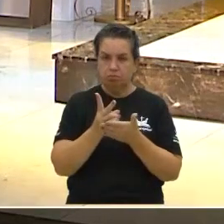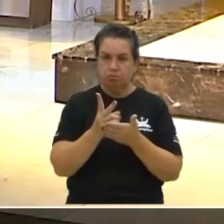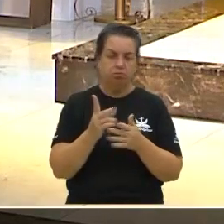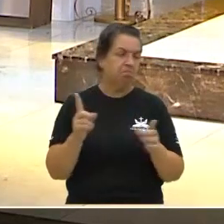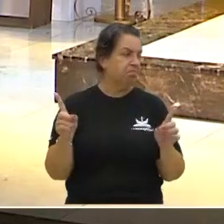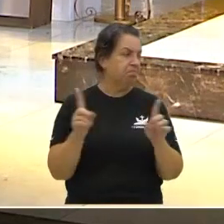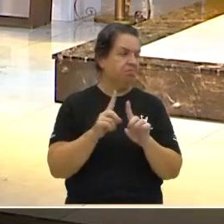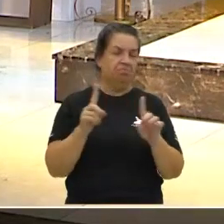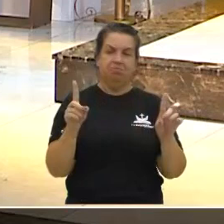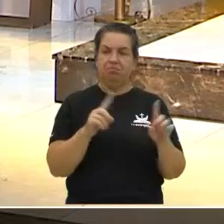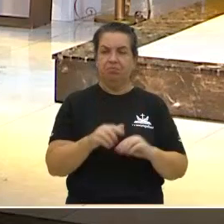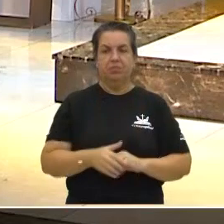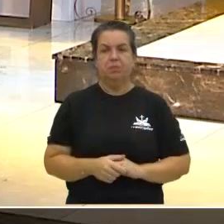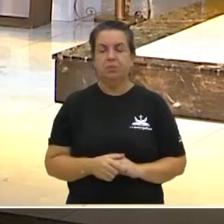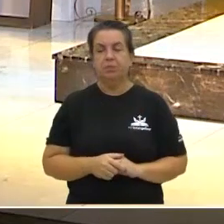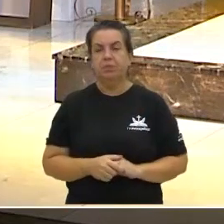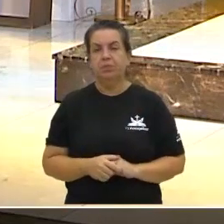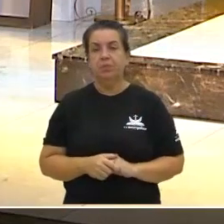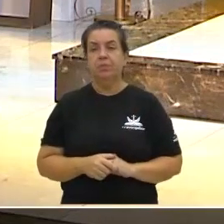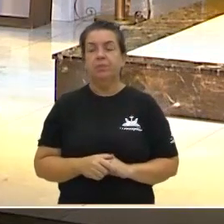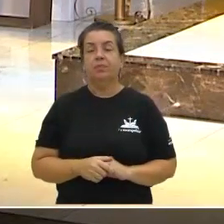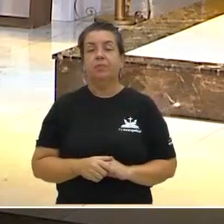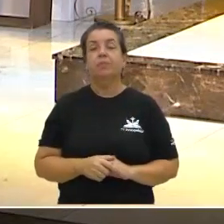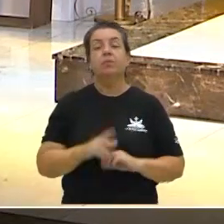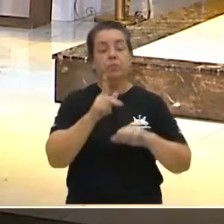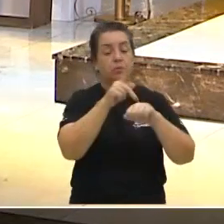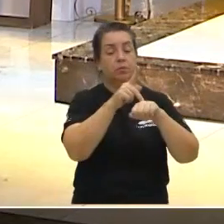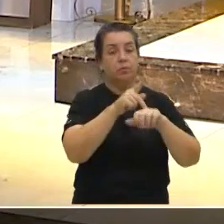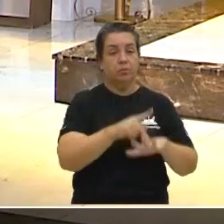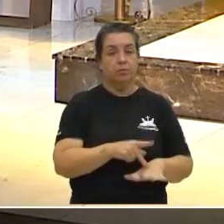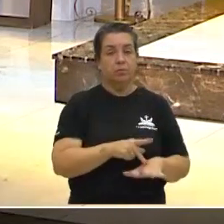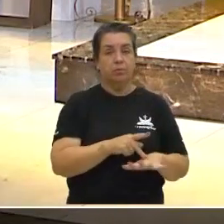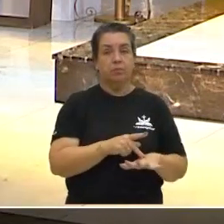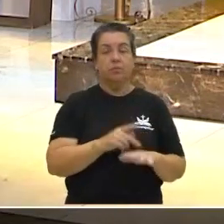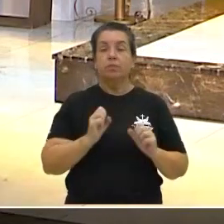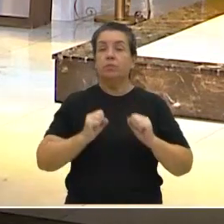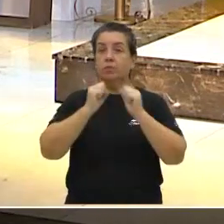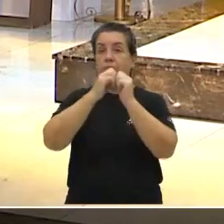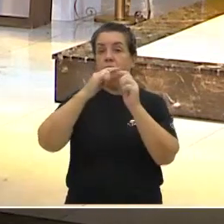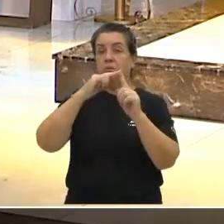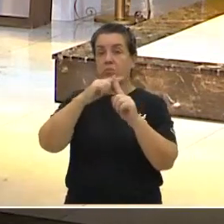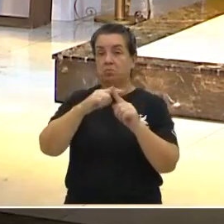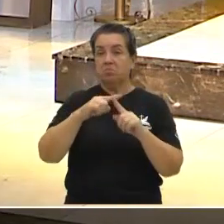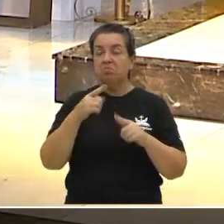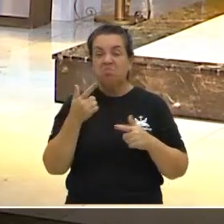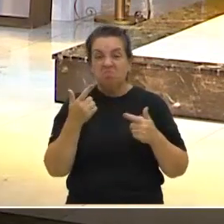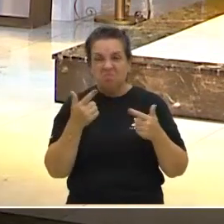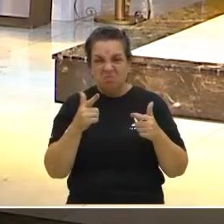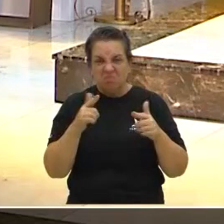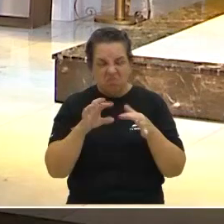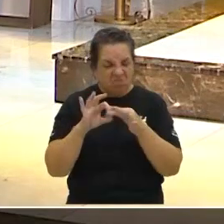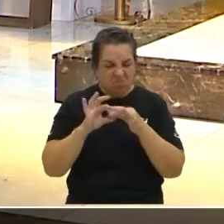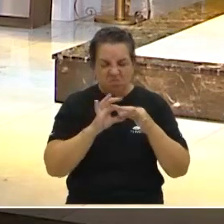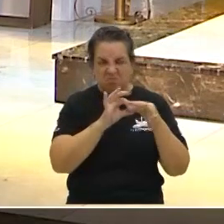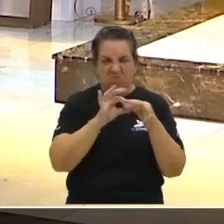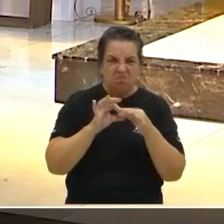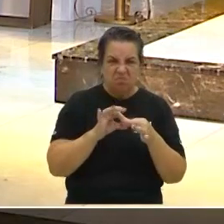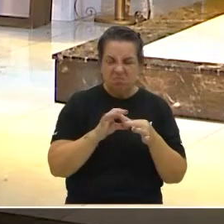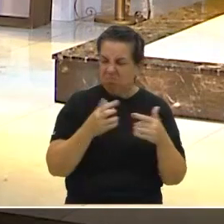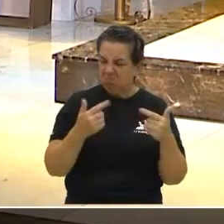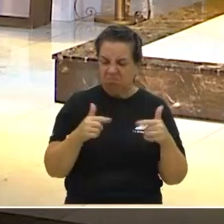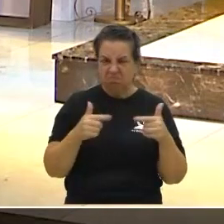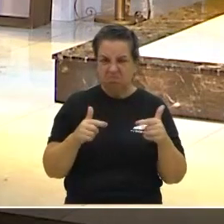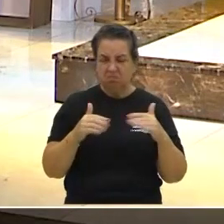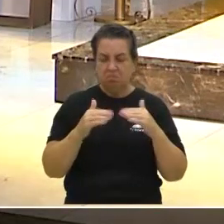Uma paróquia, um santuário que não tenha unidade